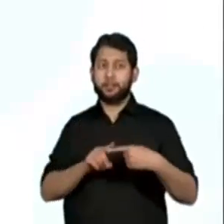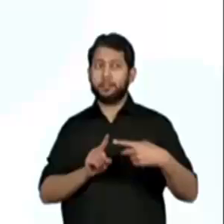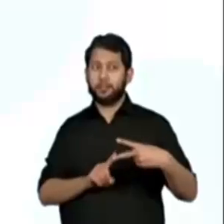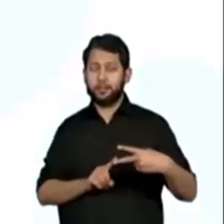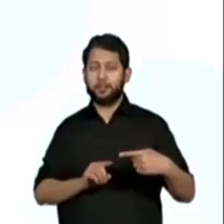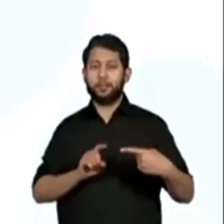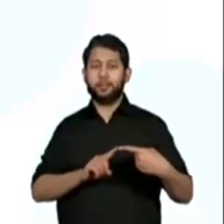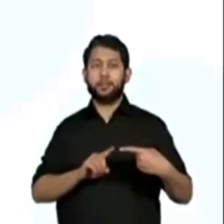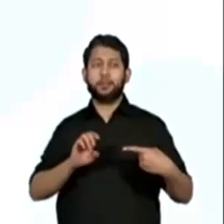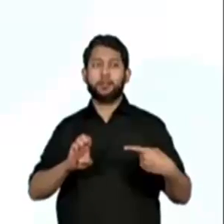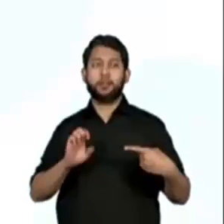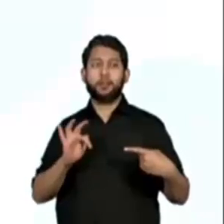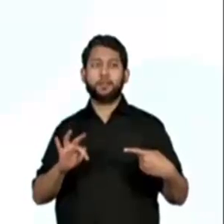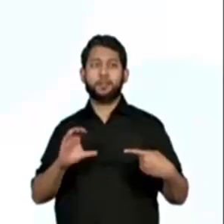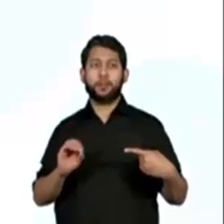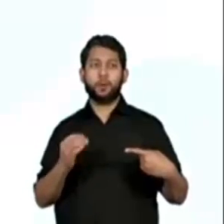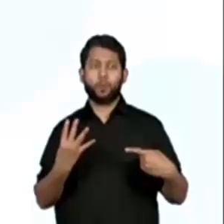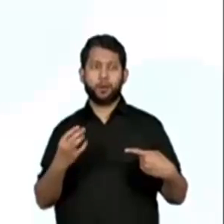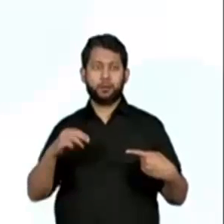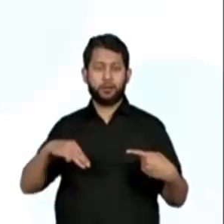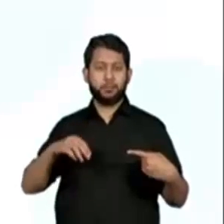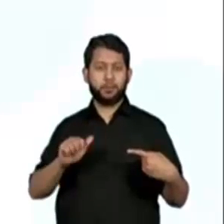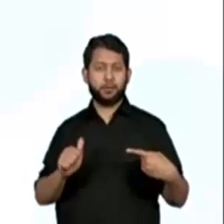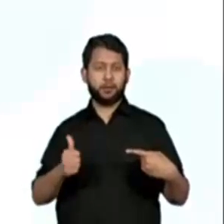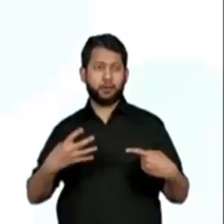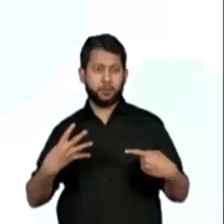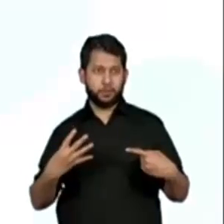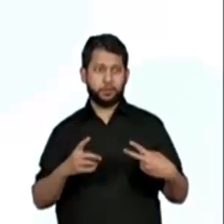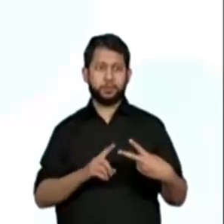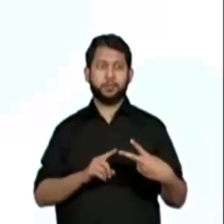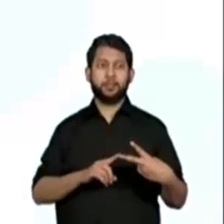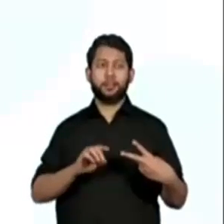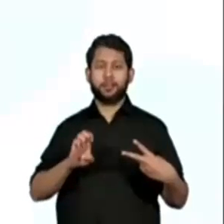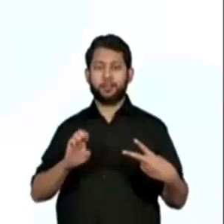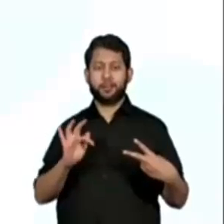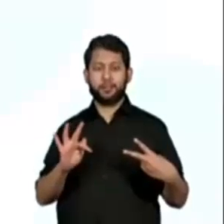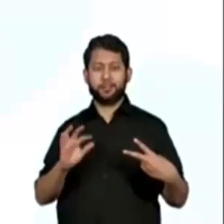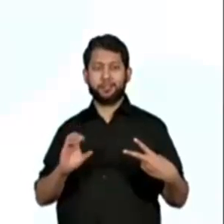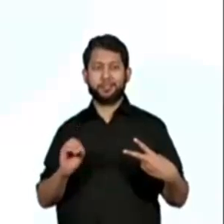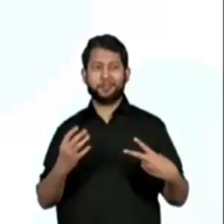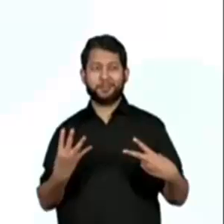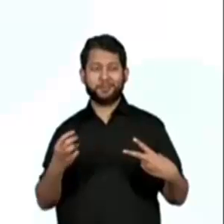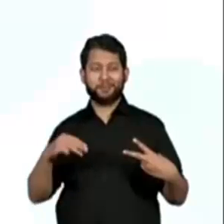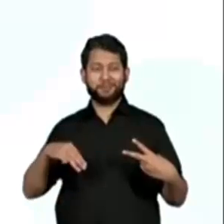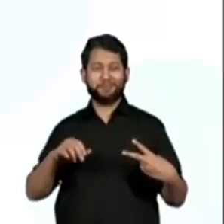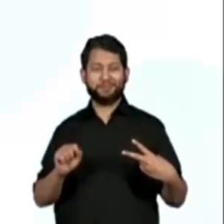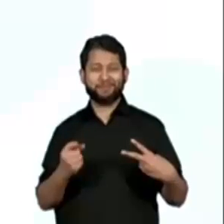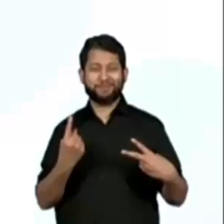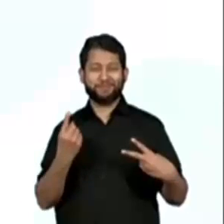hoje, EF04, MA14 e EF04,